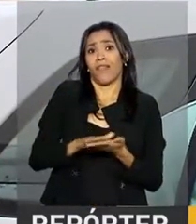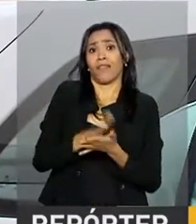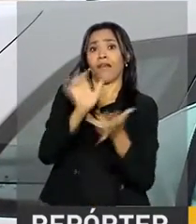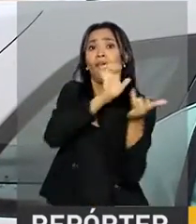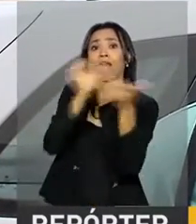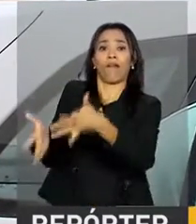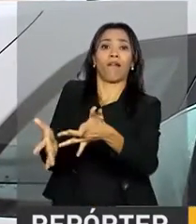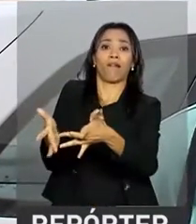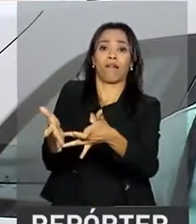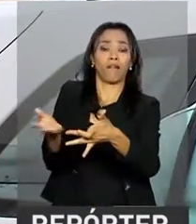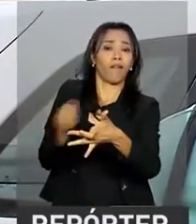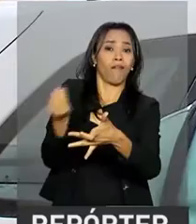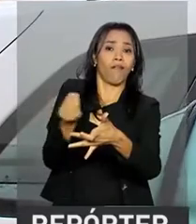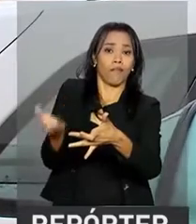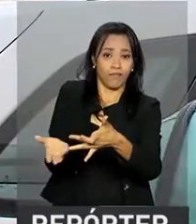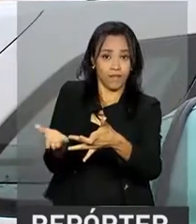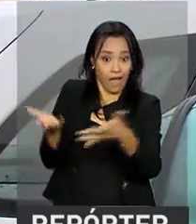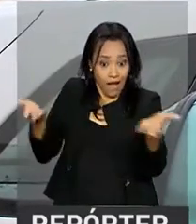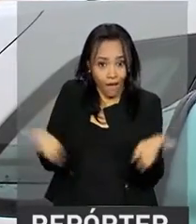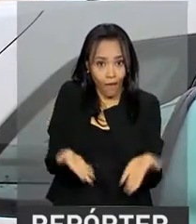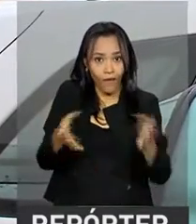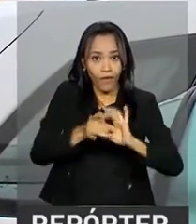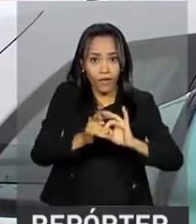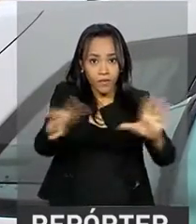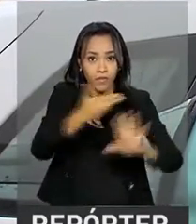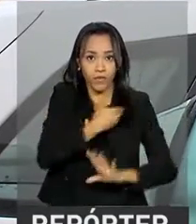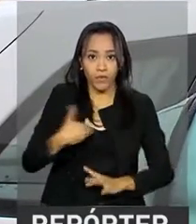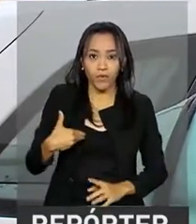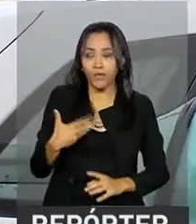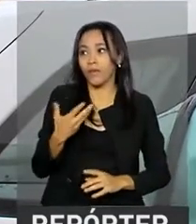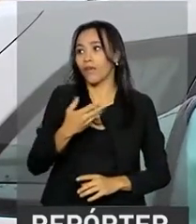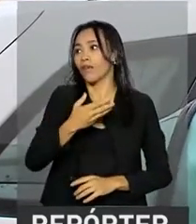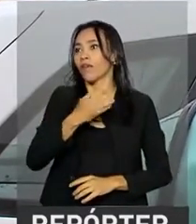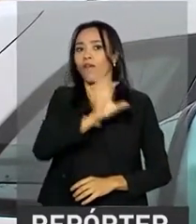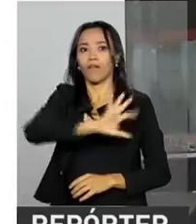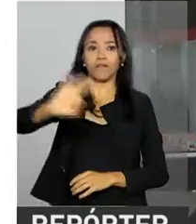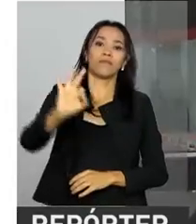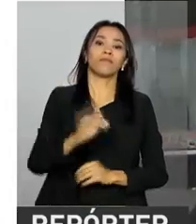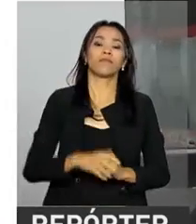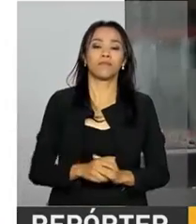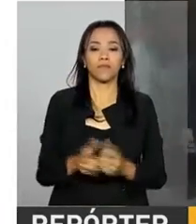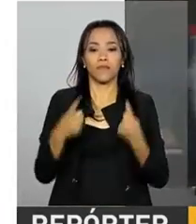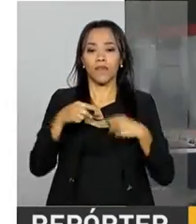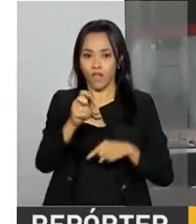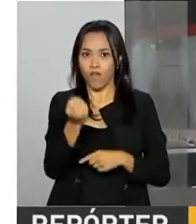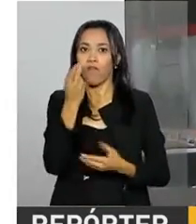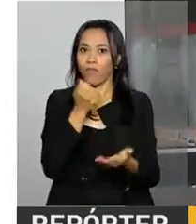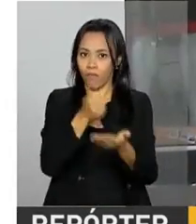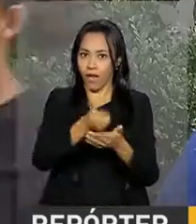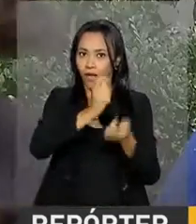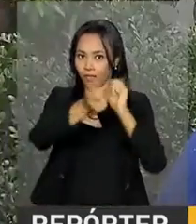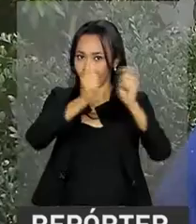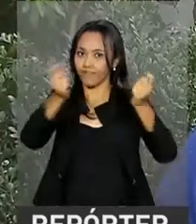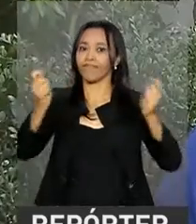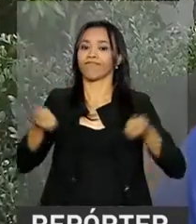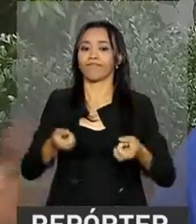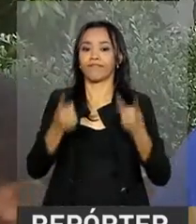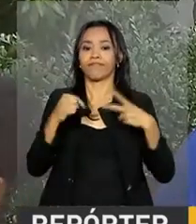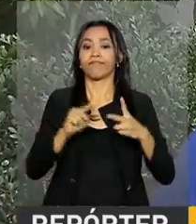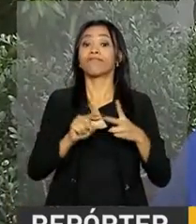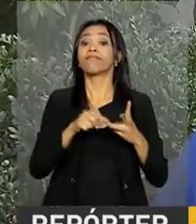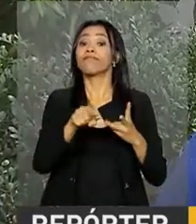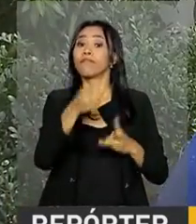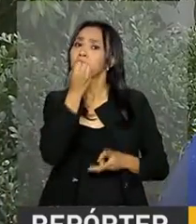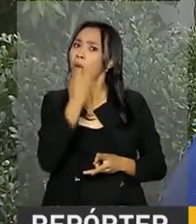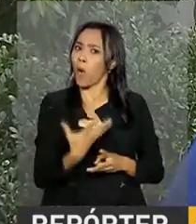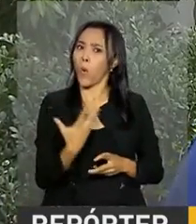preso, entendeu? Aí vindo agora, é uma hora excelente. Ia pagar as contas, com certeza. Para mim vai ser